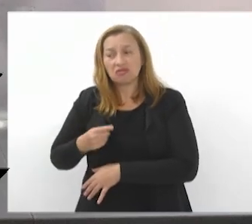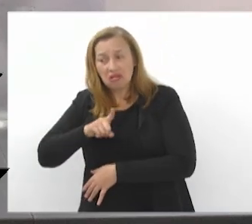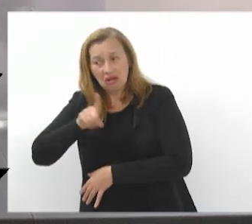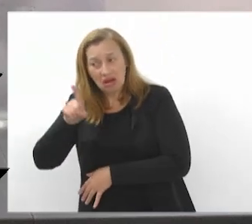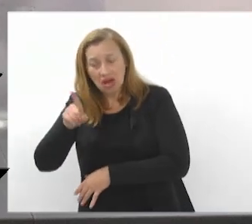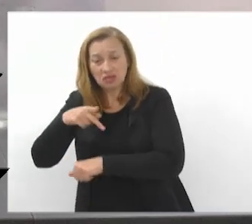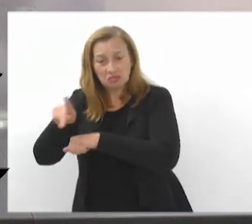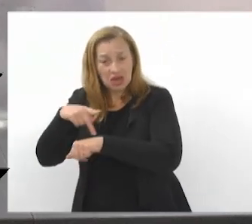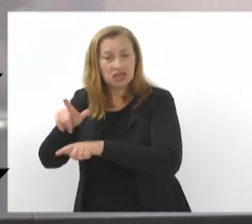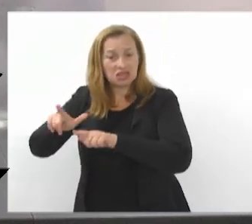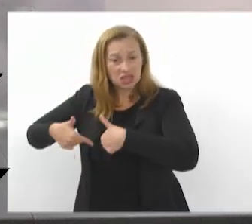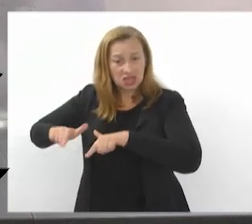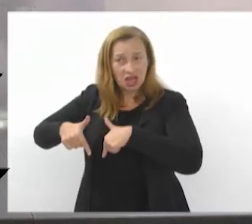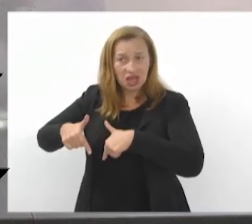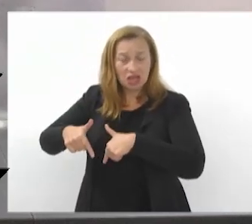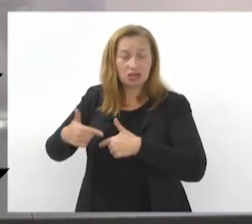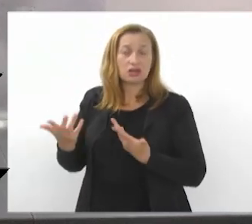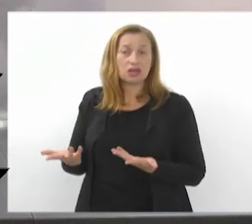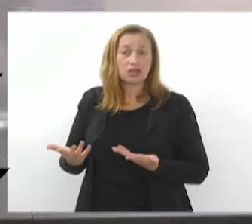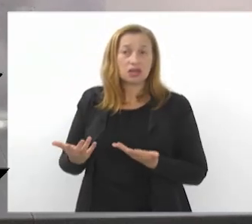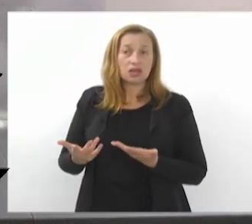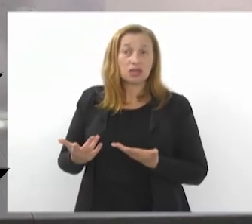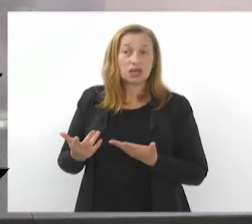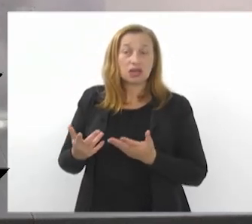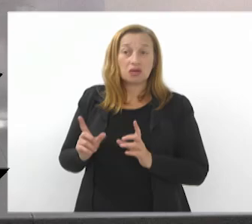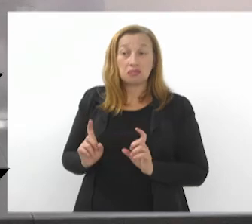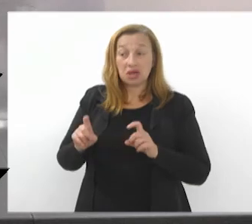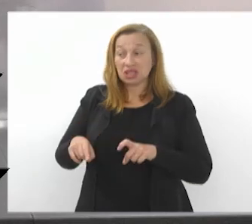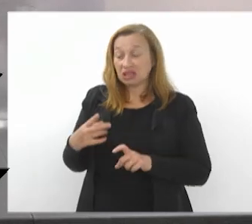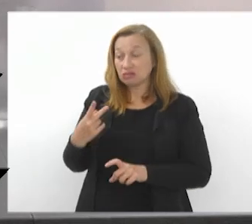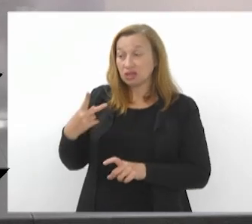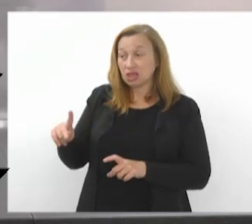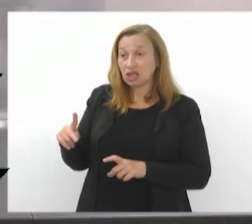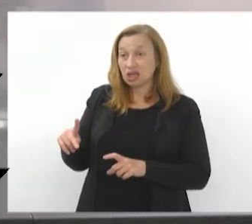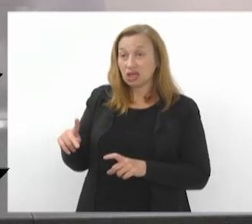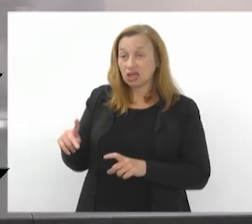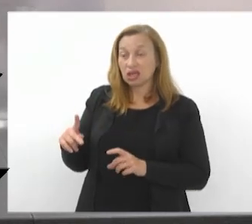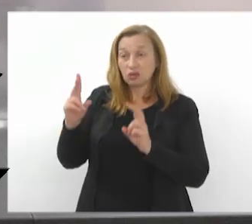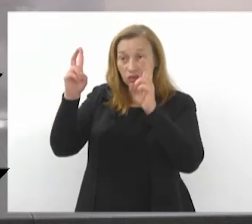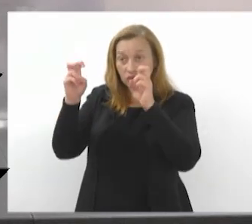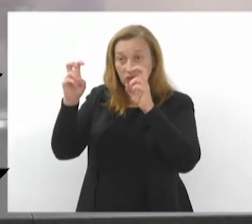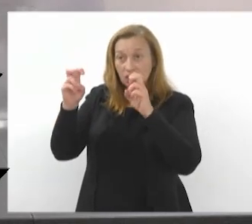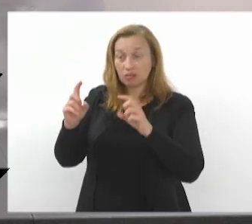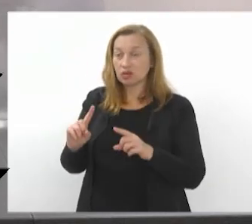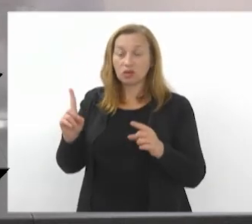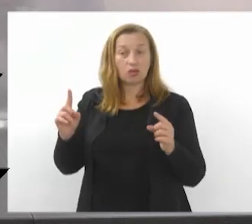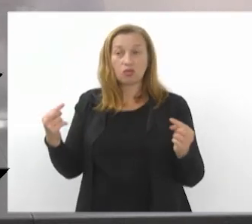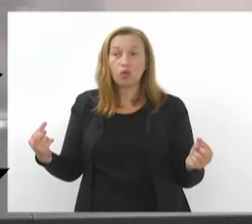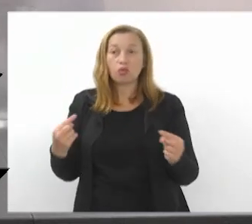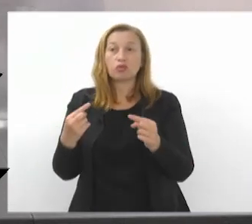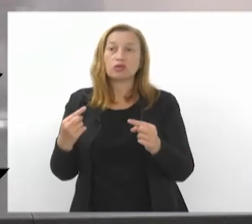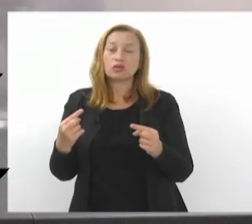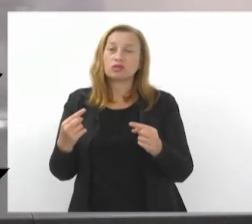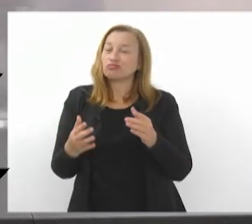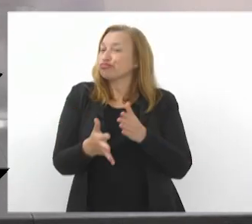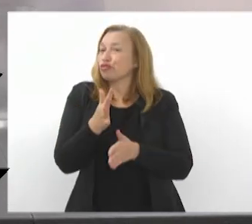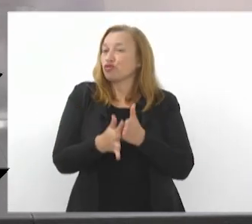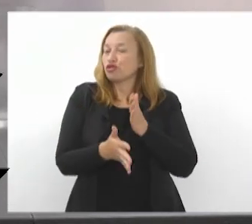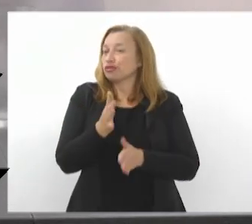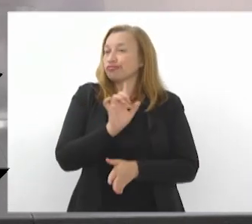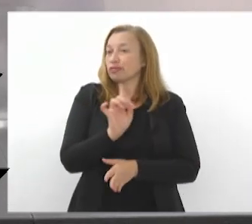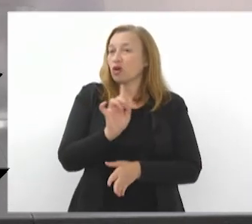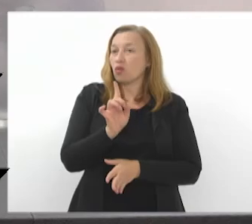e a intolerância, que é uma pauta do mandato dele, de fato não conflita em absolutamente nada com as leis anteriores.